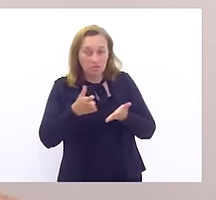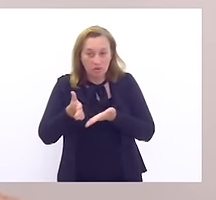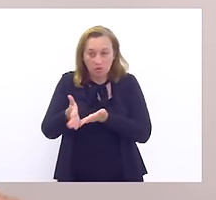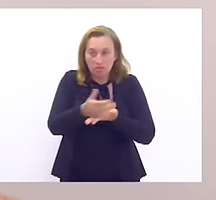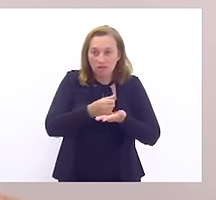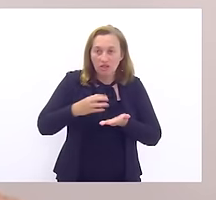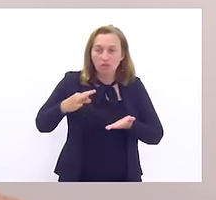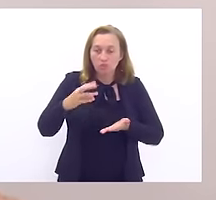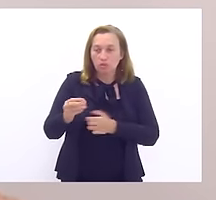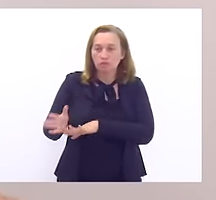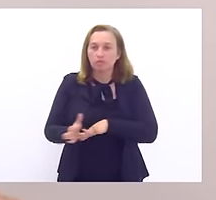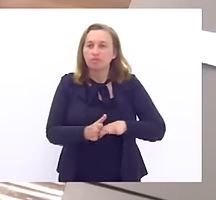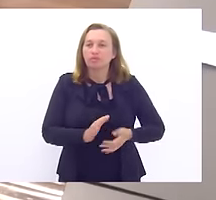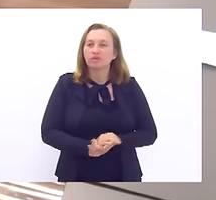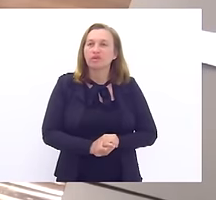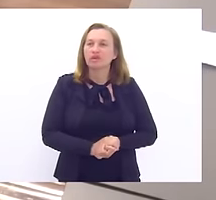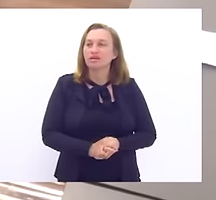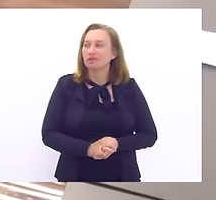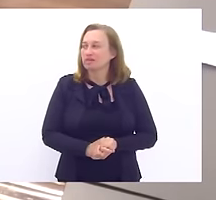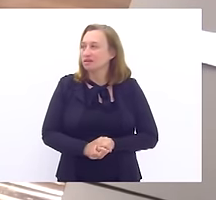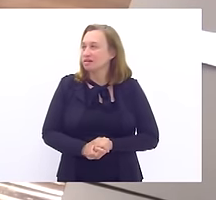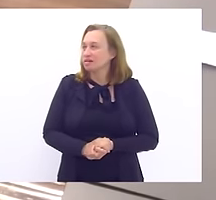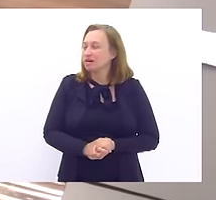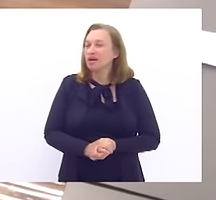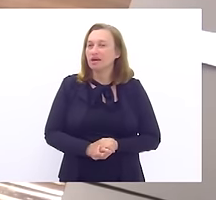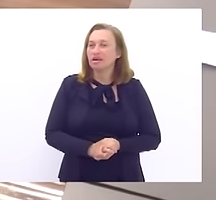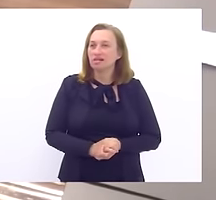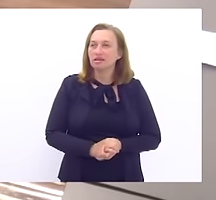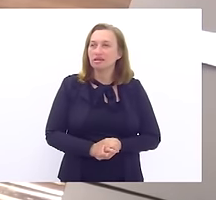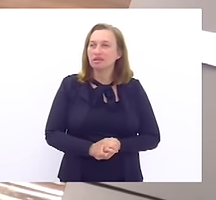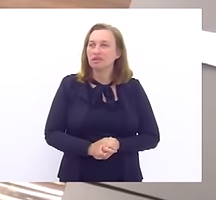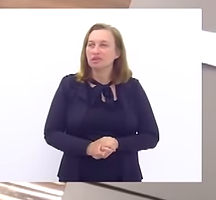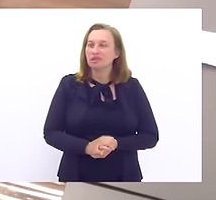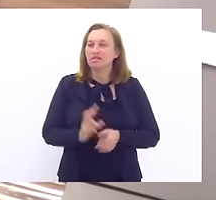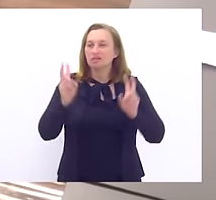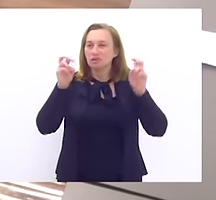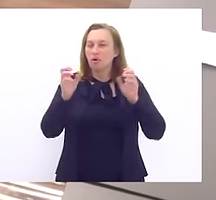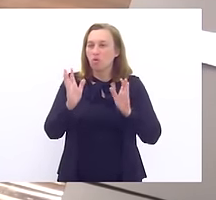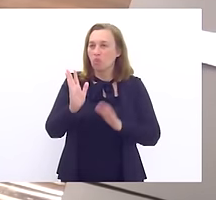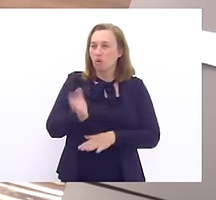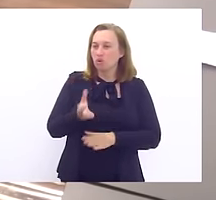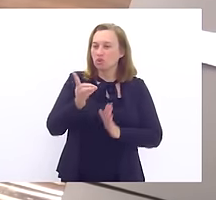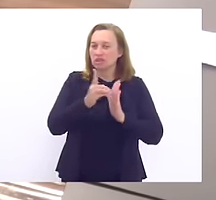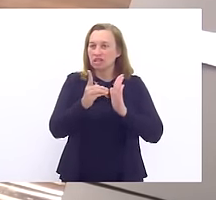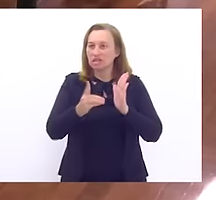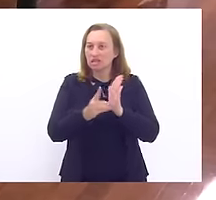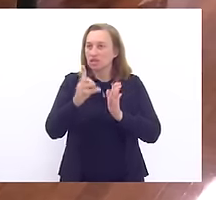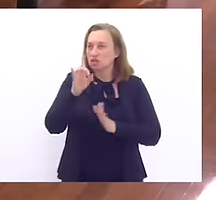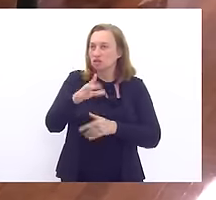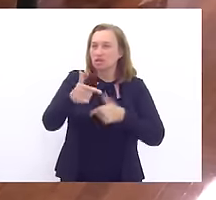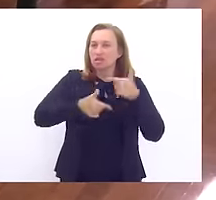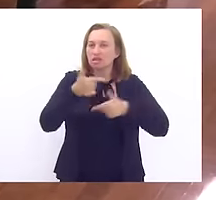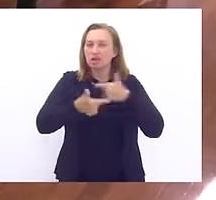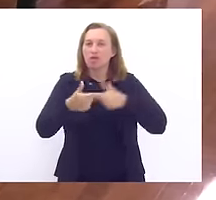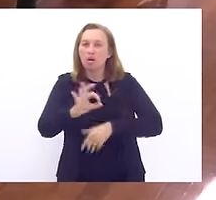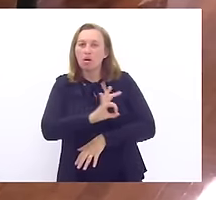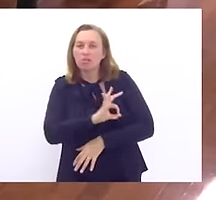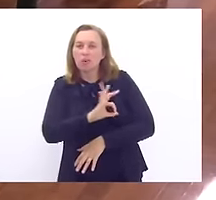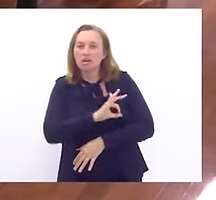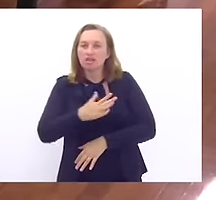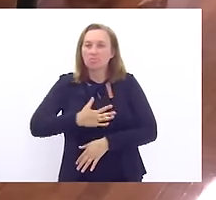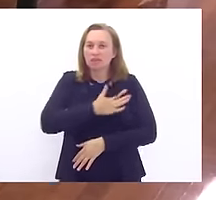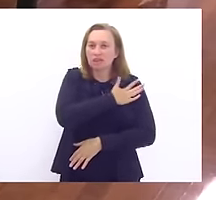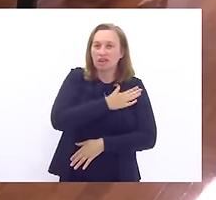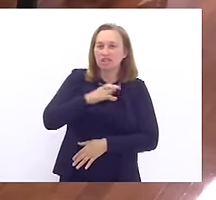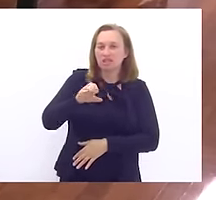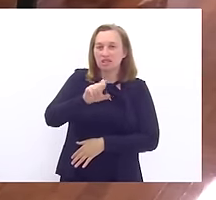excelência eu afirmo essa questão hoje o Detran somente trabalha com a polícia militar e a